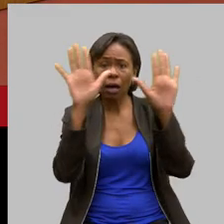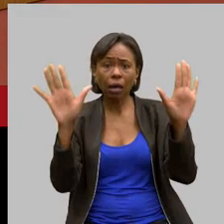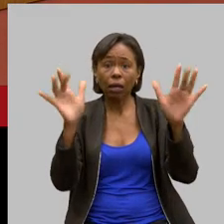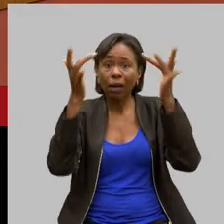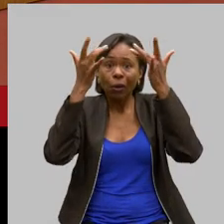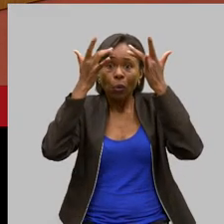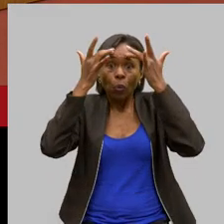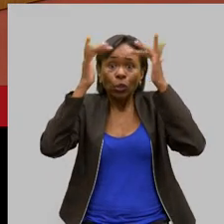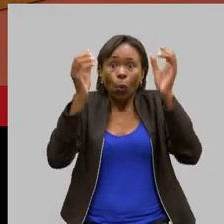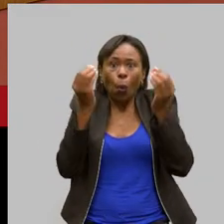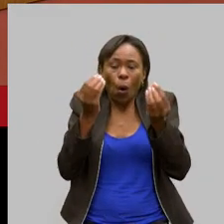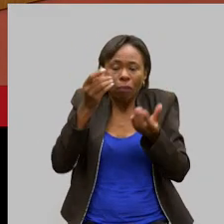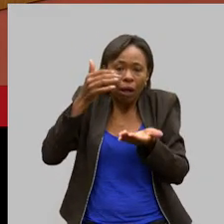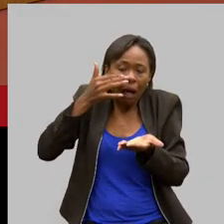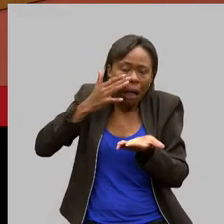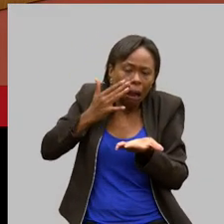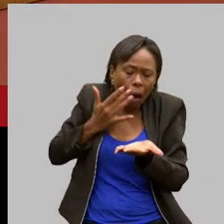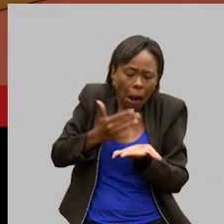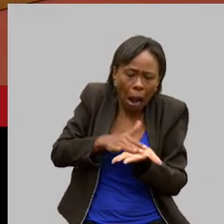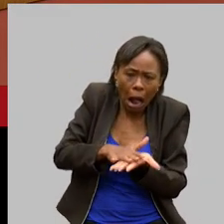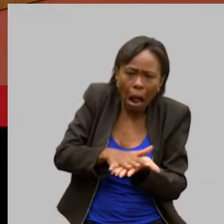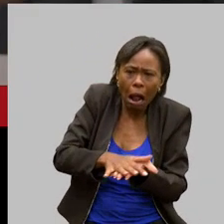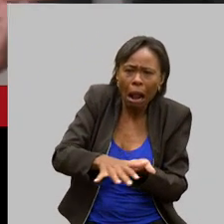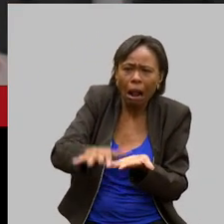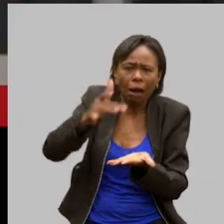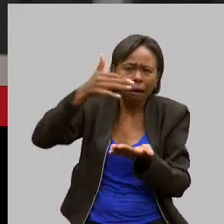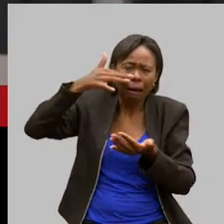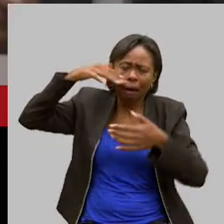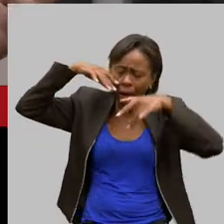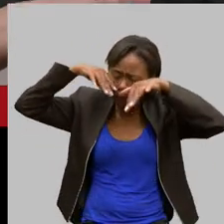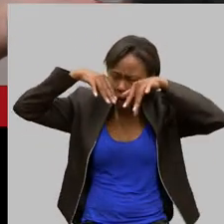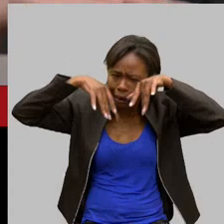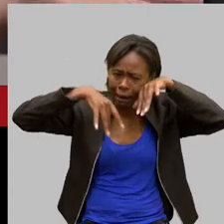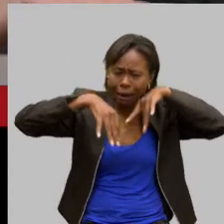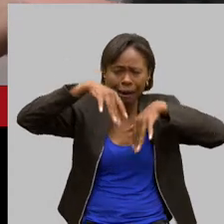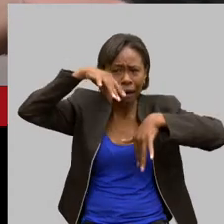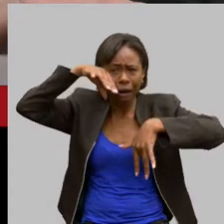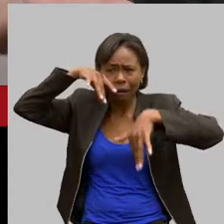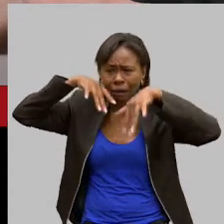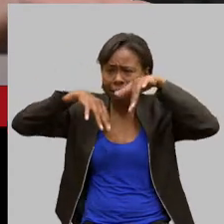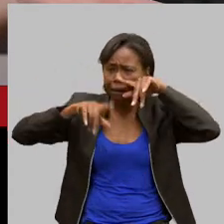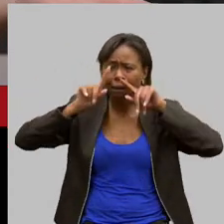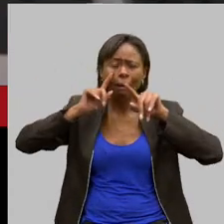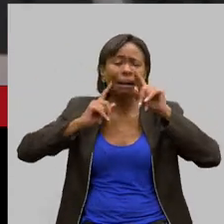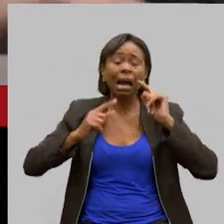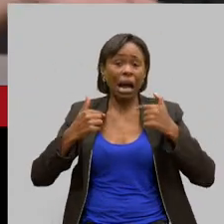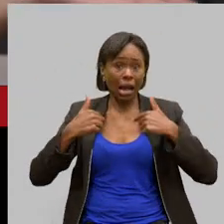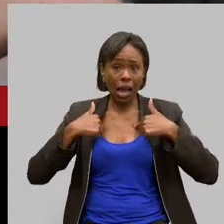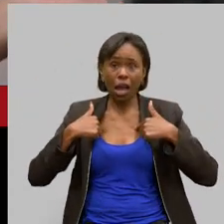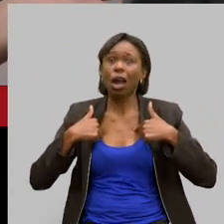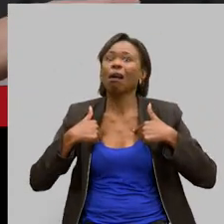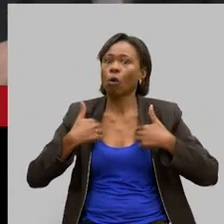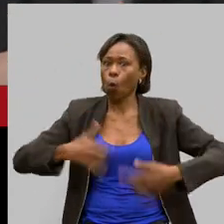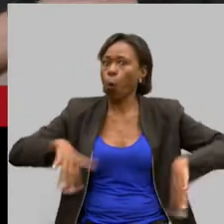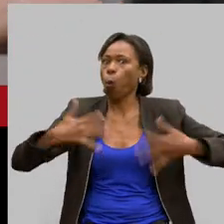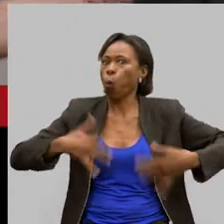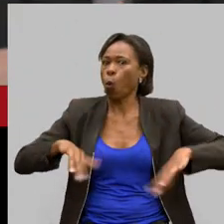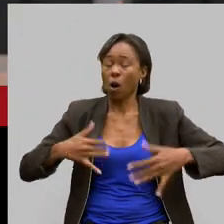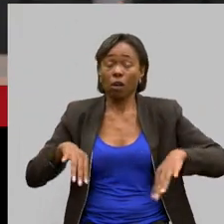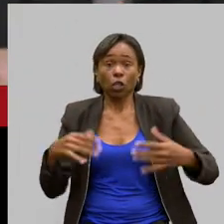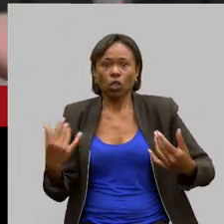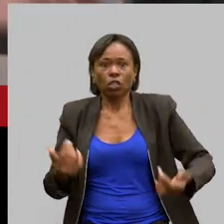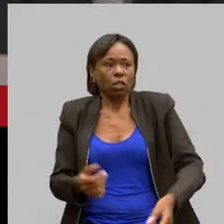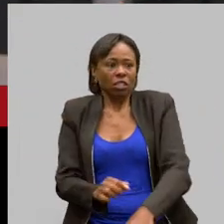tanto choro porque eu f ou ria demais ou eu chorava demais porque eu sou intensa eu sou tudo ou